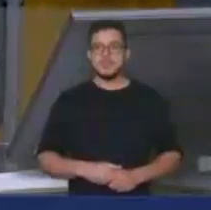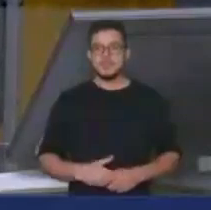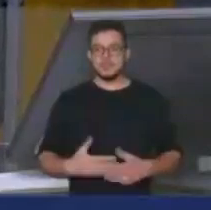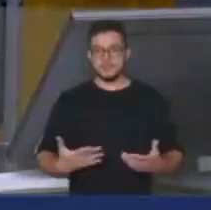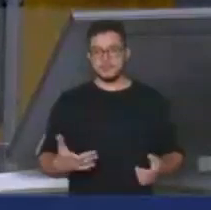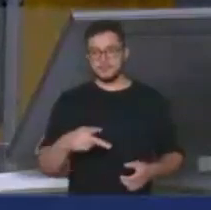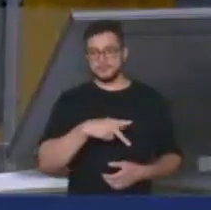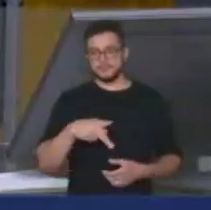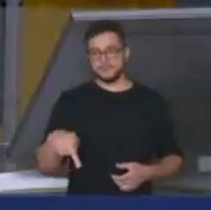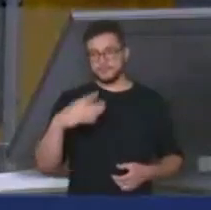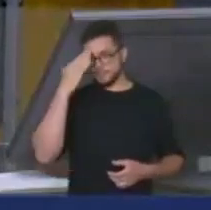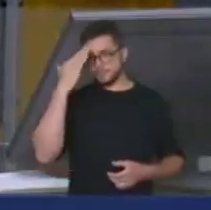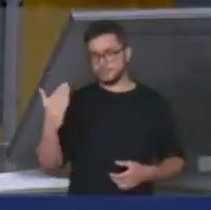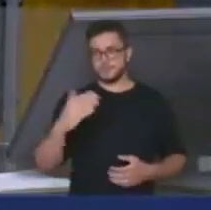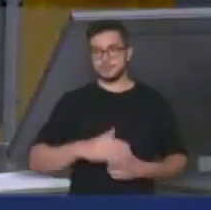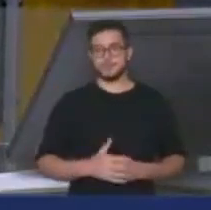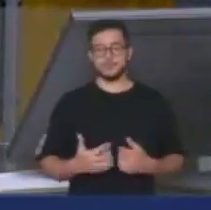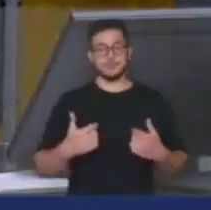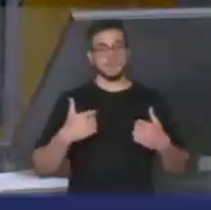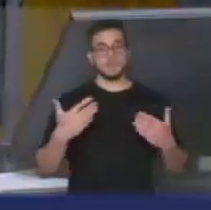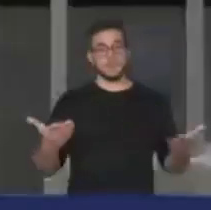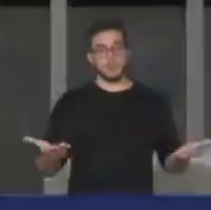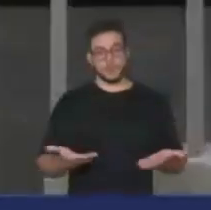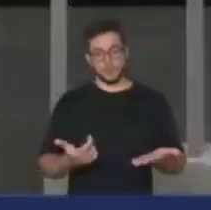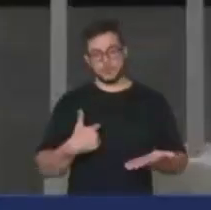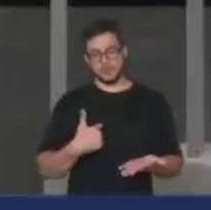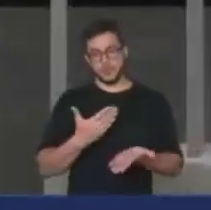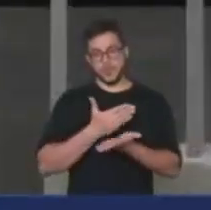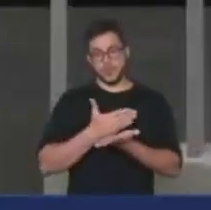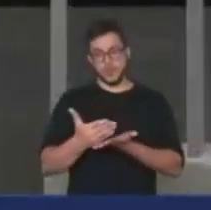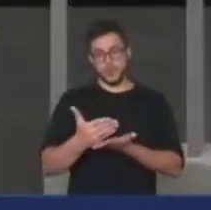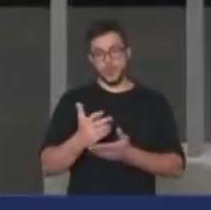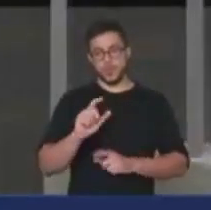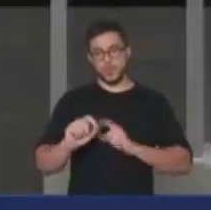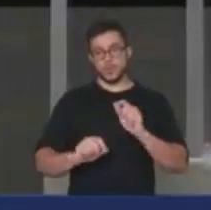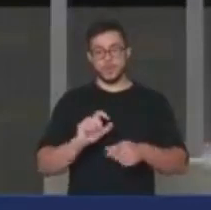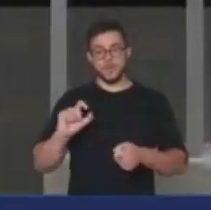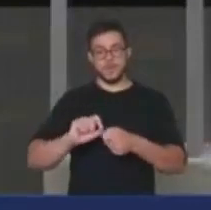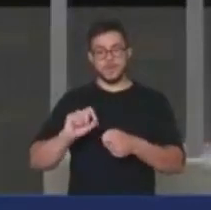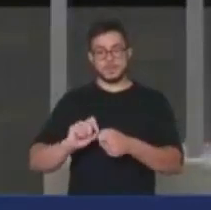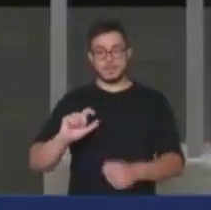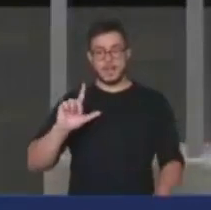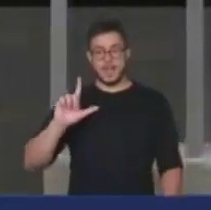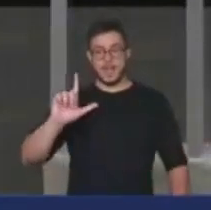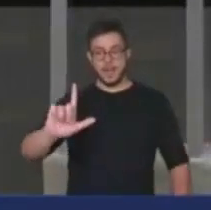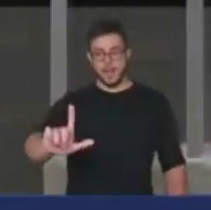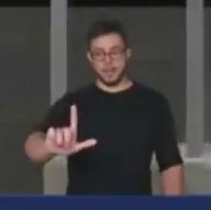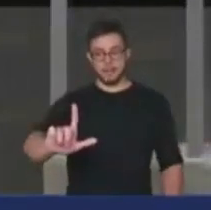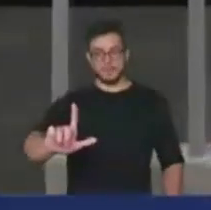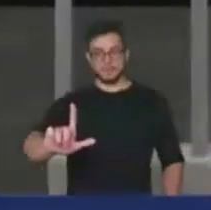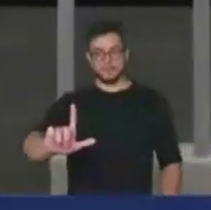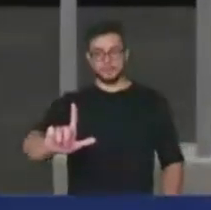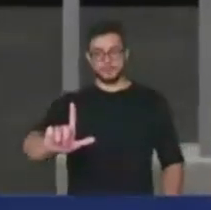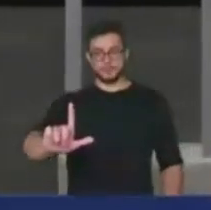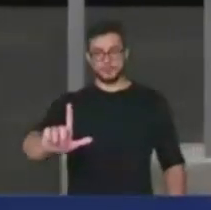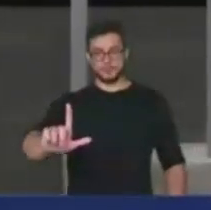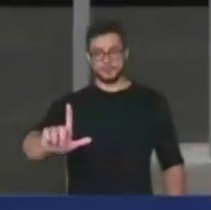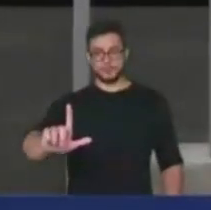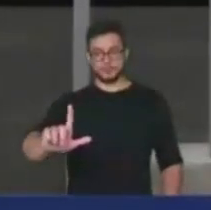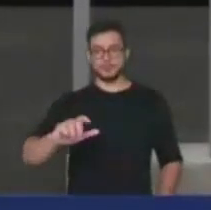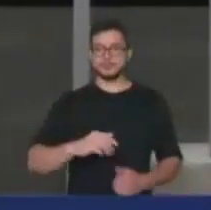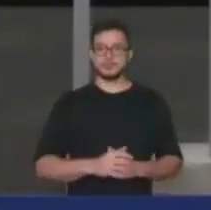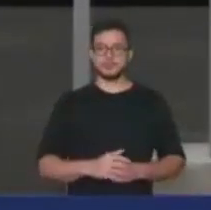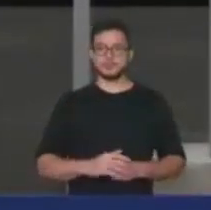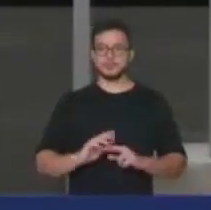Eu vou começar meu pronunciamento fazendo o L novamente, para comemorar o